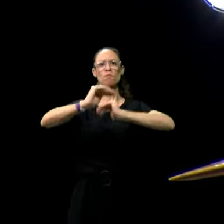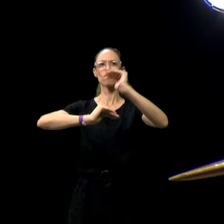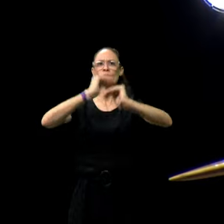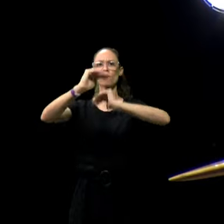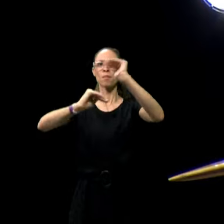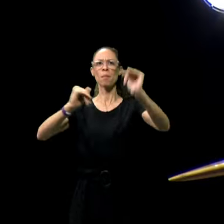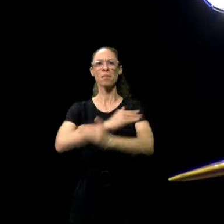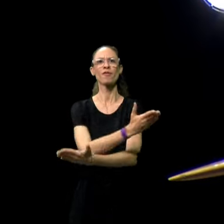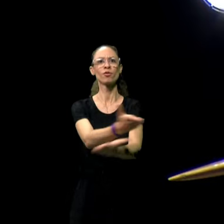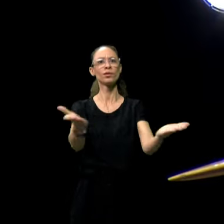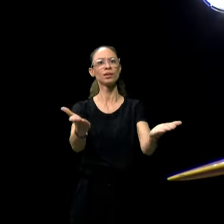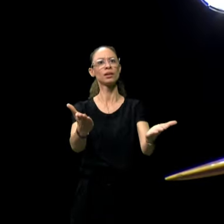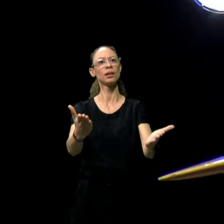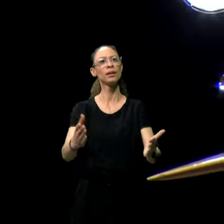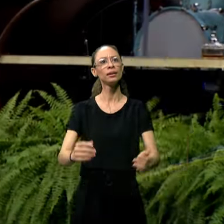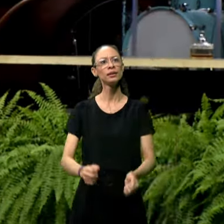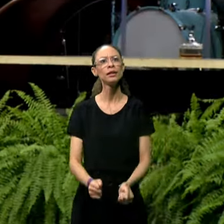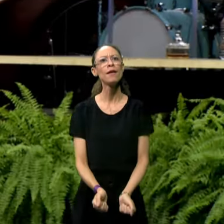igreja.